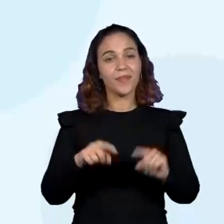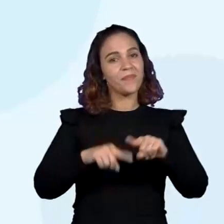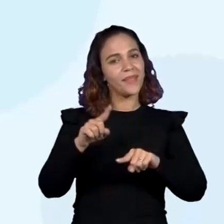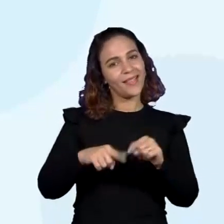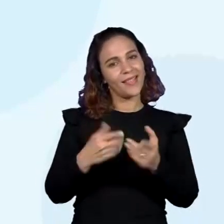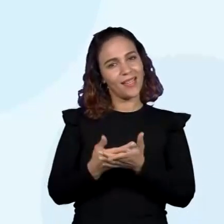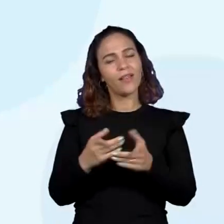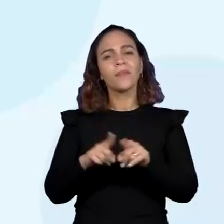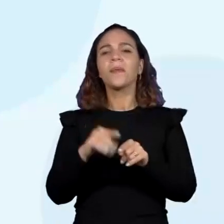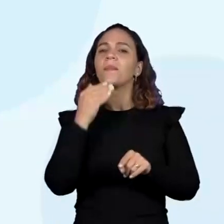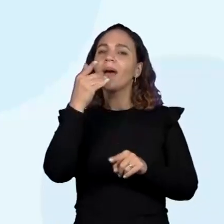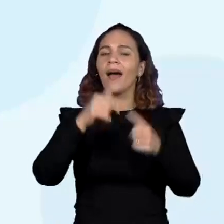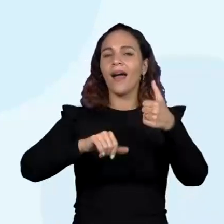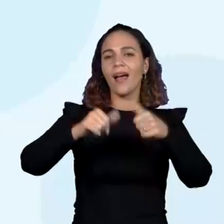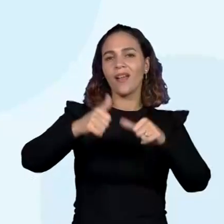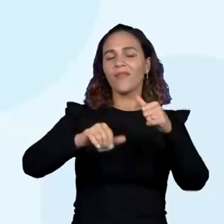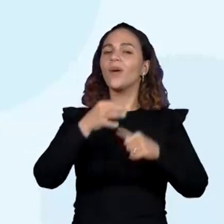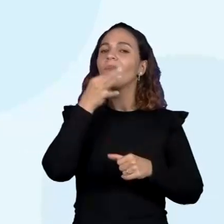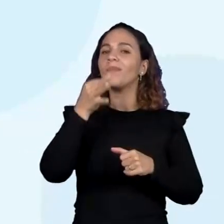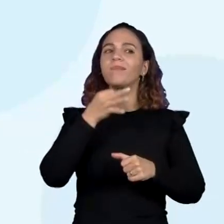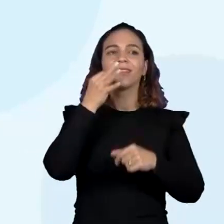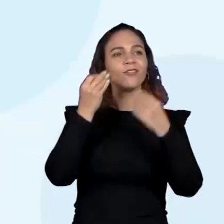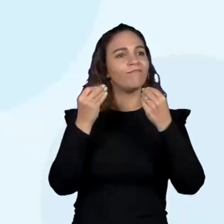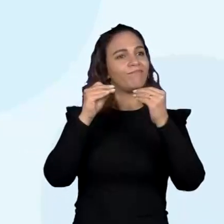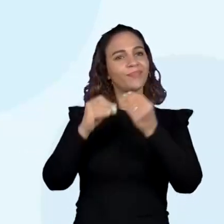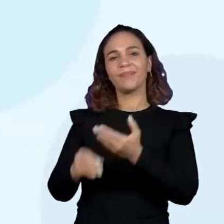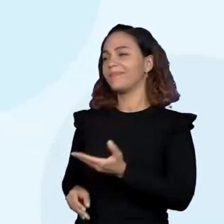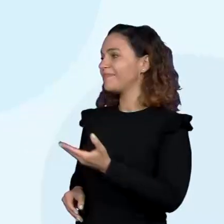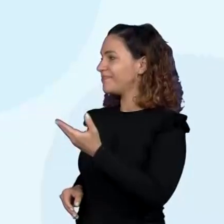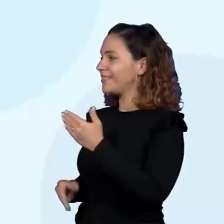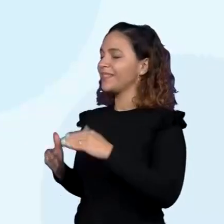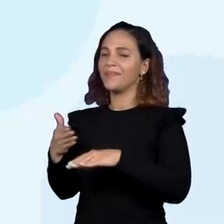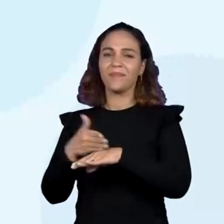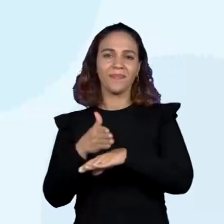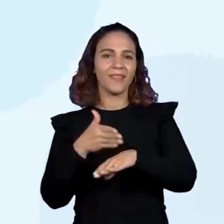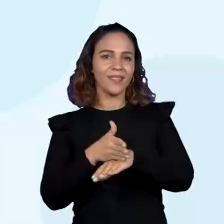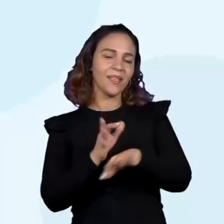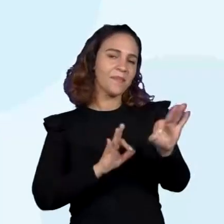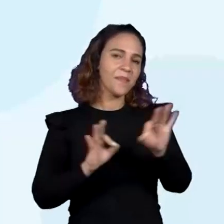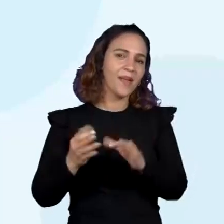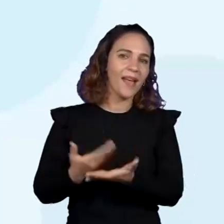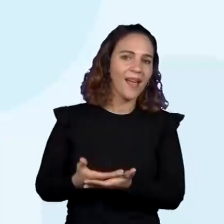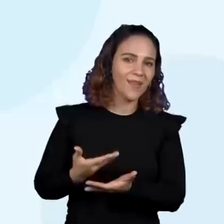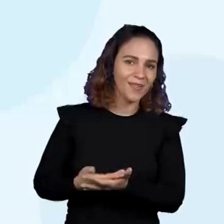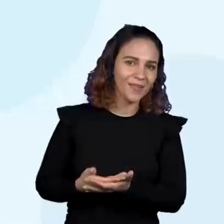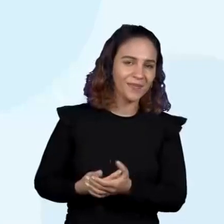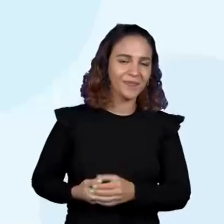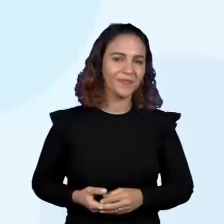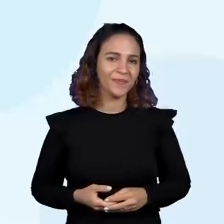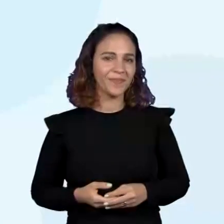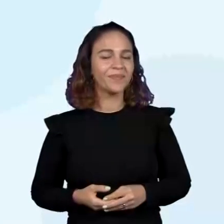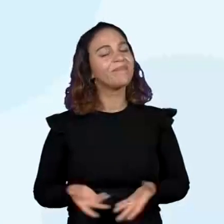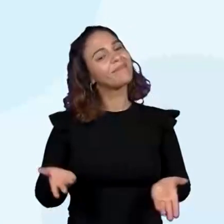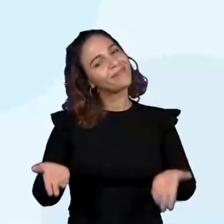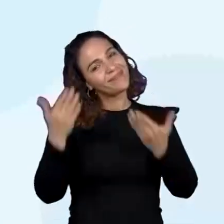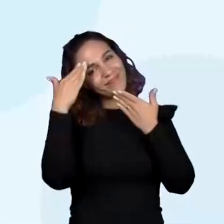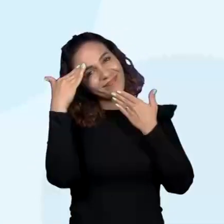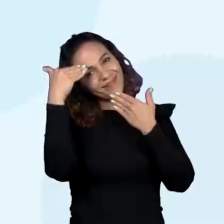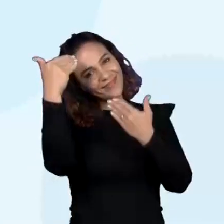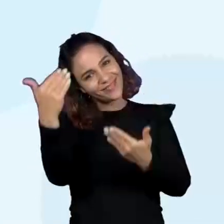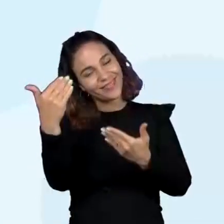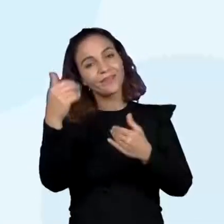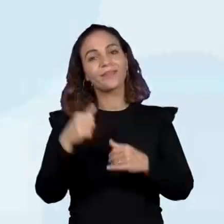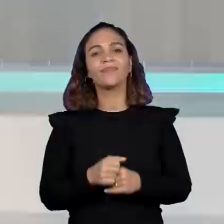e a nossa avaliação, que é a sua participação na construção das nossas aulas. Muitíssimo